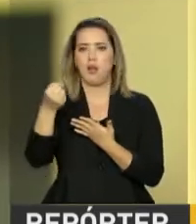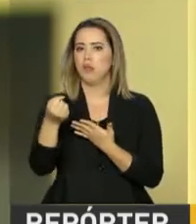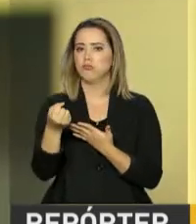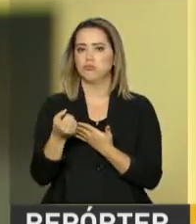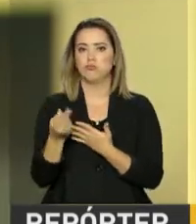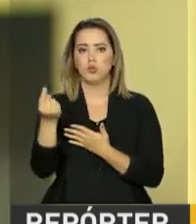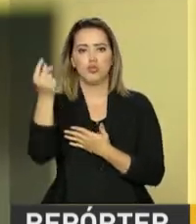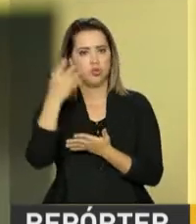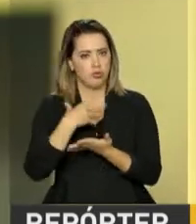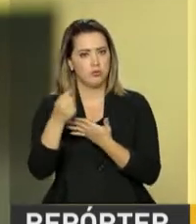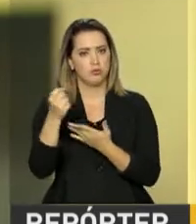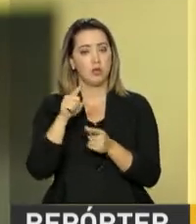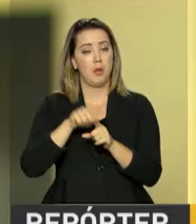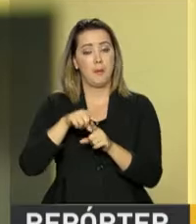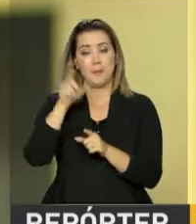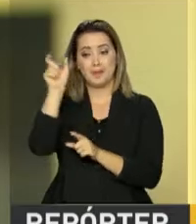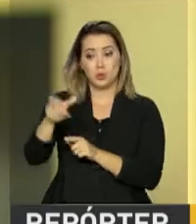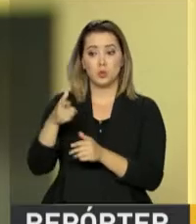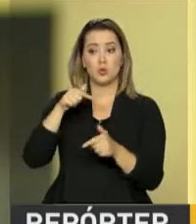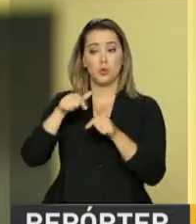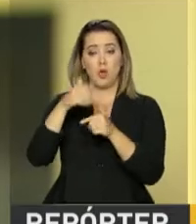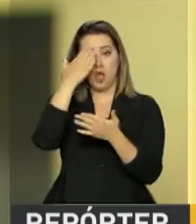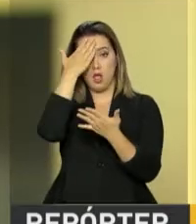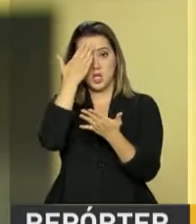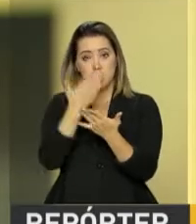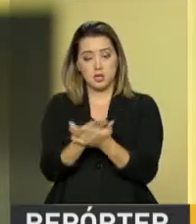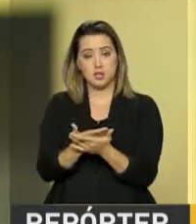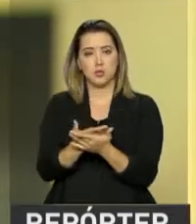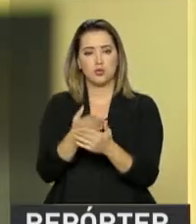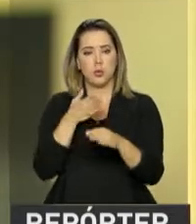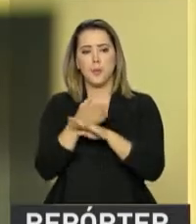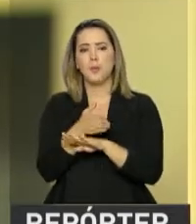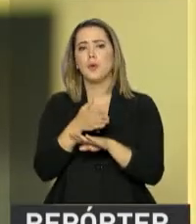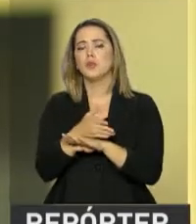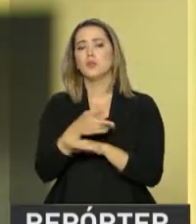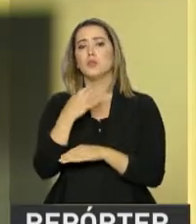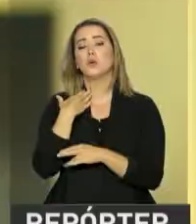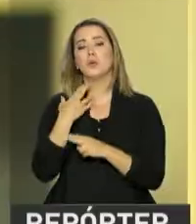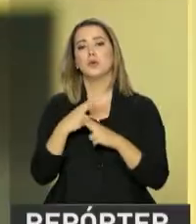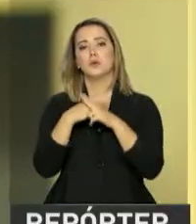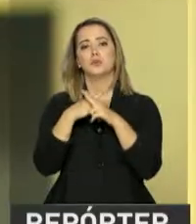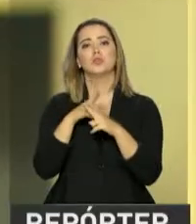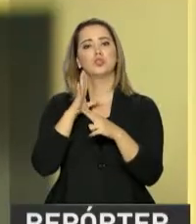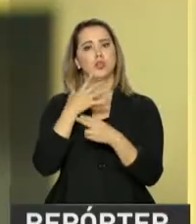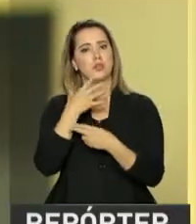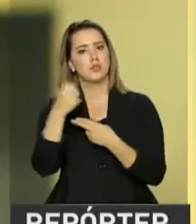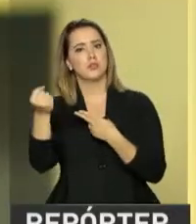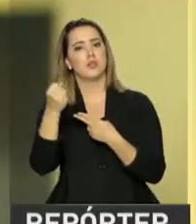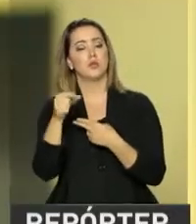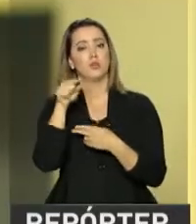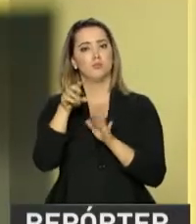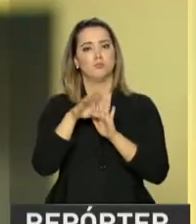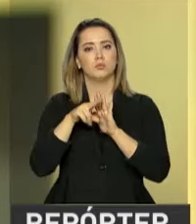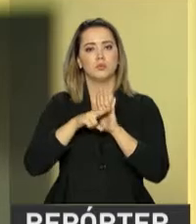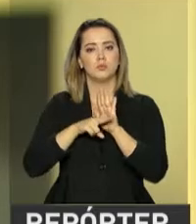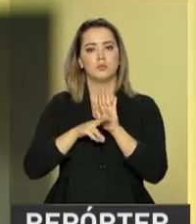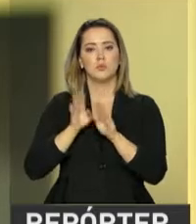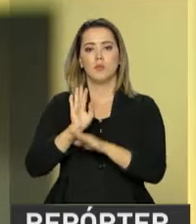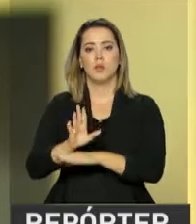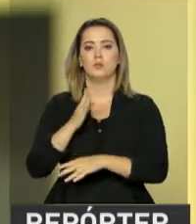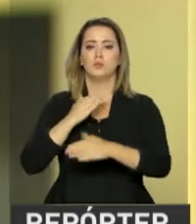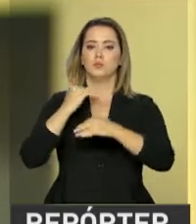trabalhador acreditou e buscou uma agência da caixa se beneficiou essas medidas ajudam o